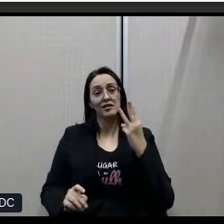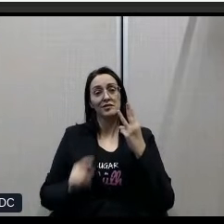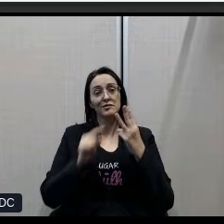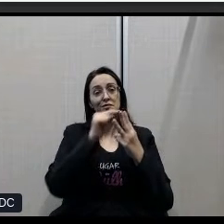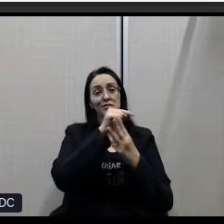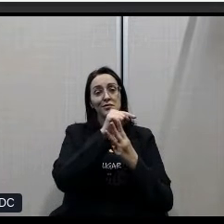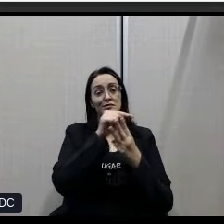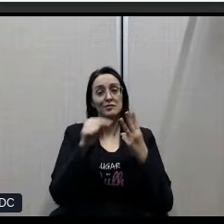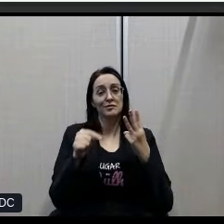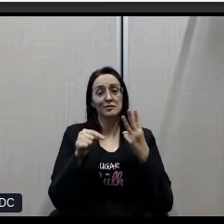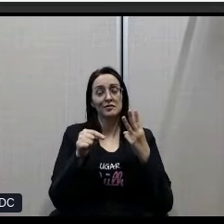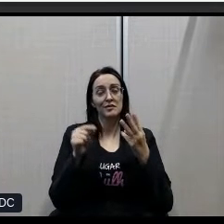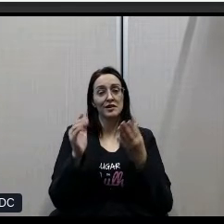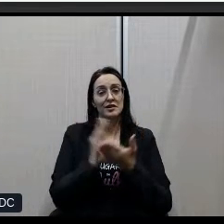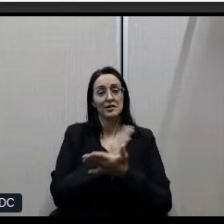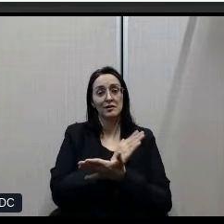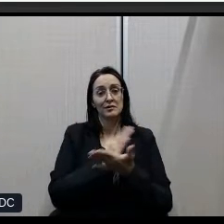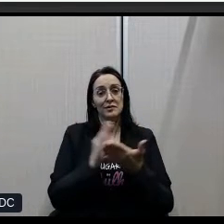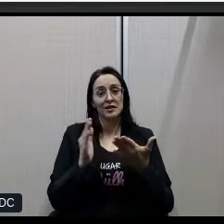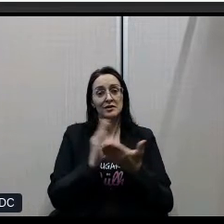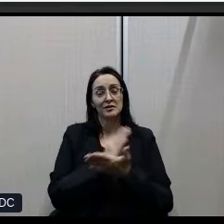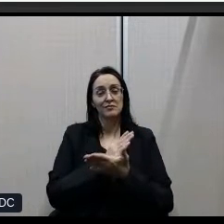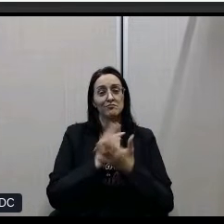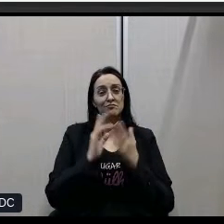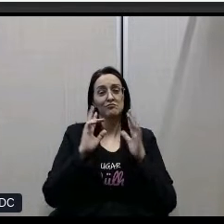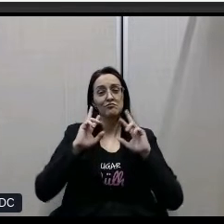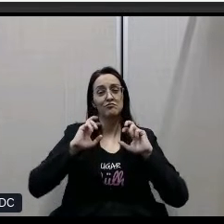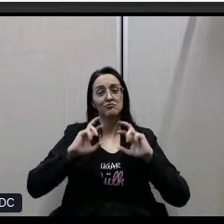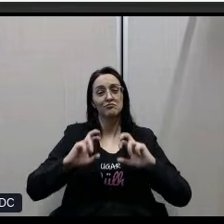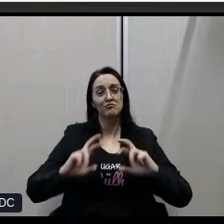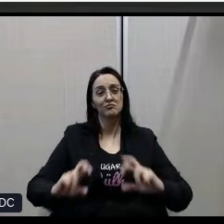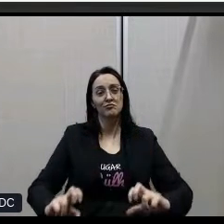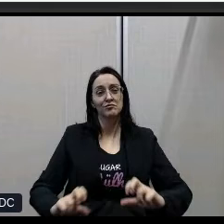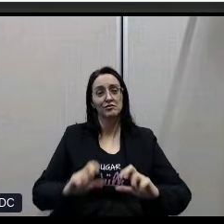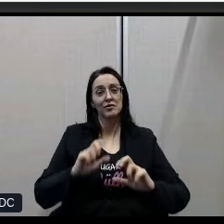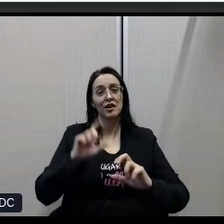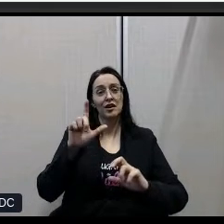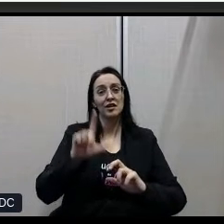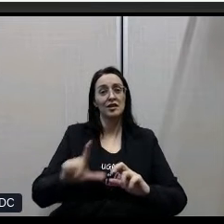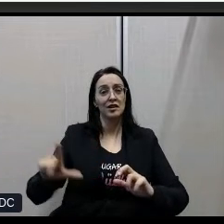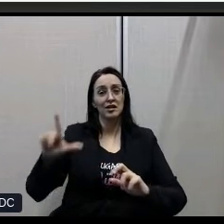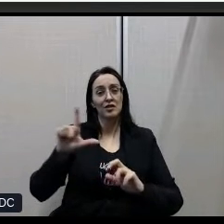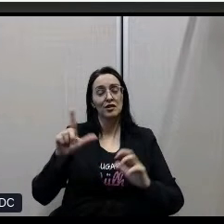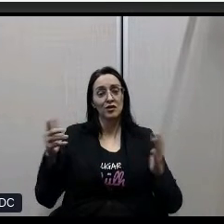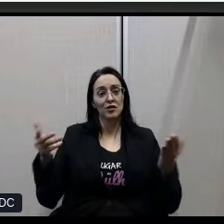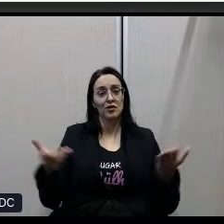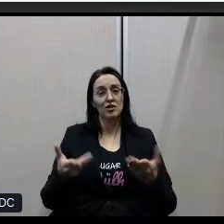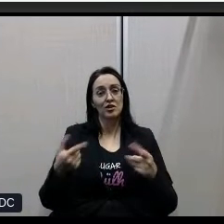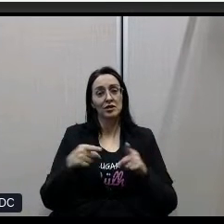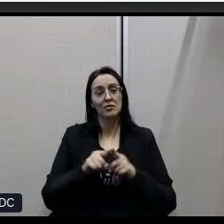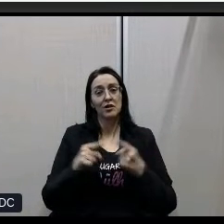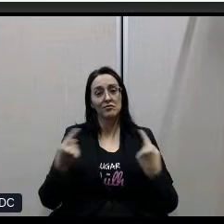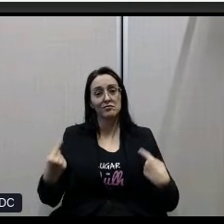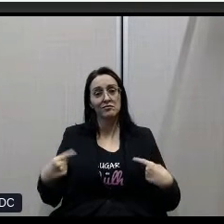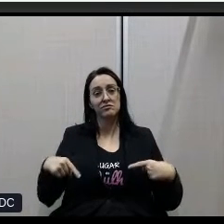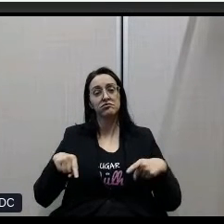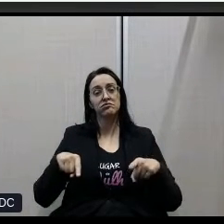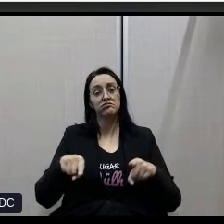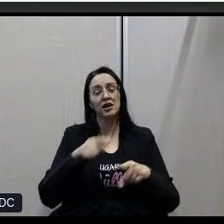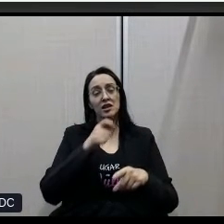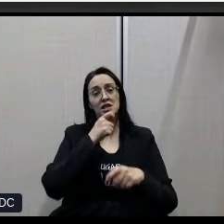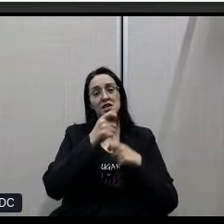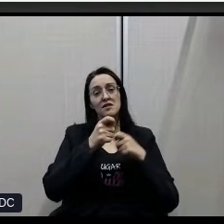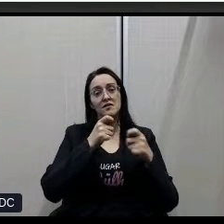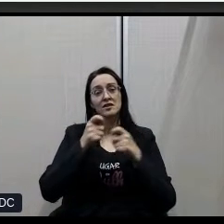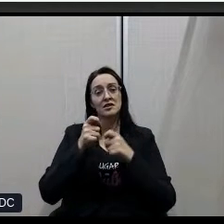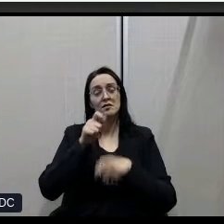ele faz uma separação em uma revisão exploratória da literatura, o que tem hoje, mas, ao mesmo tempo, entrevistar